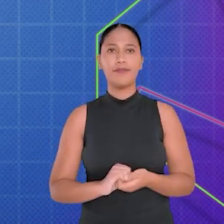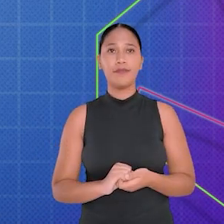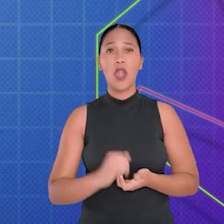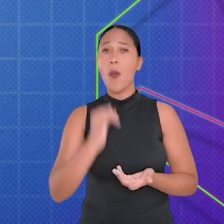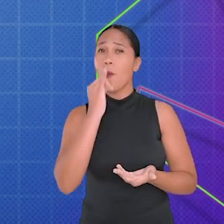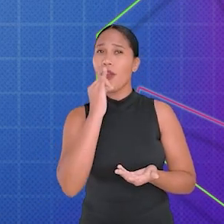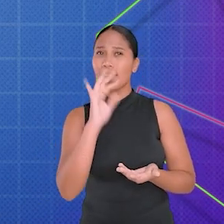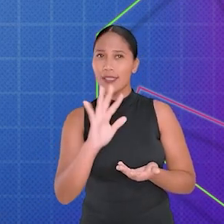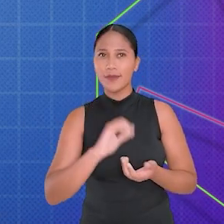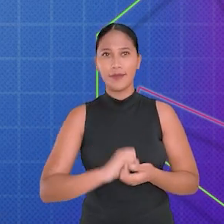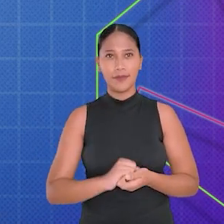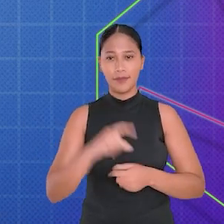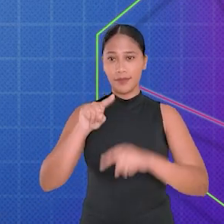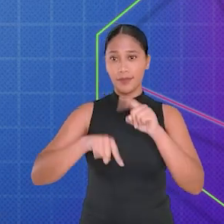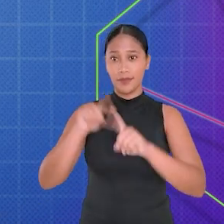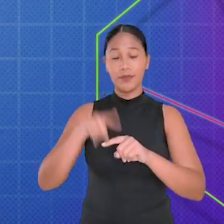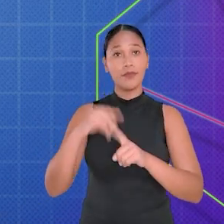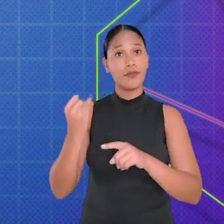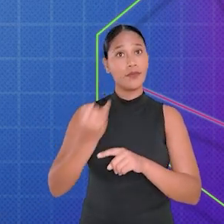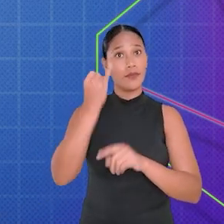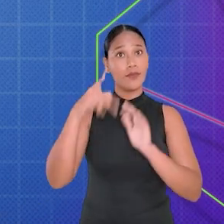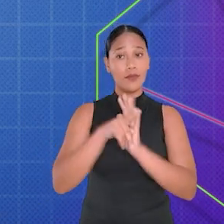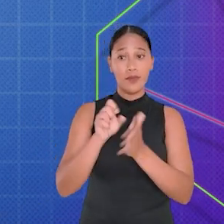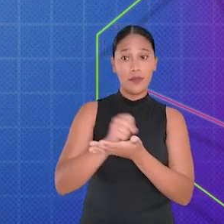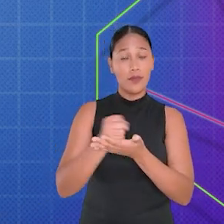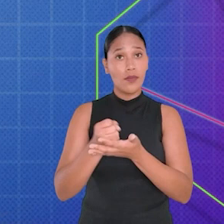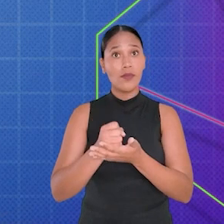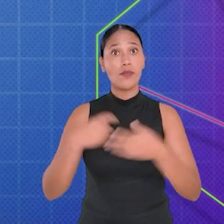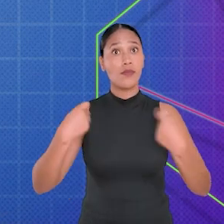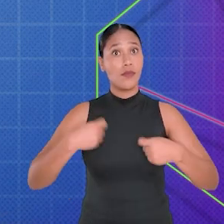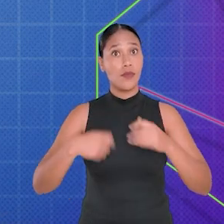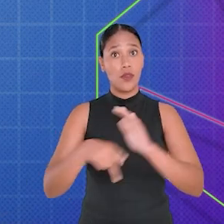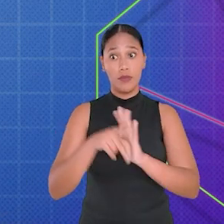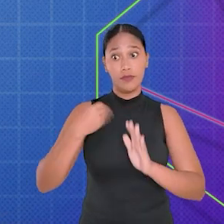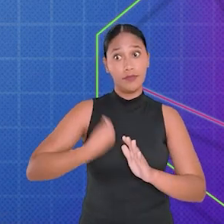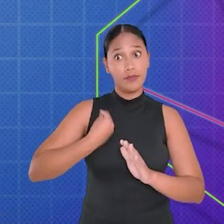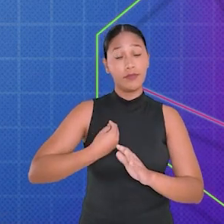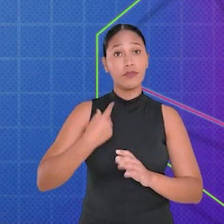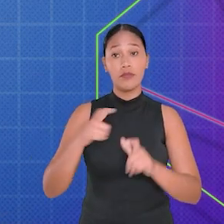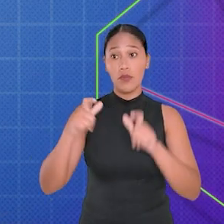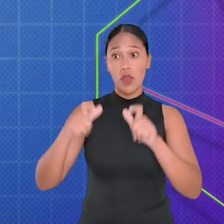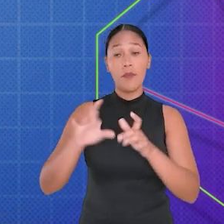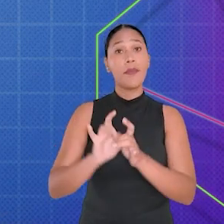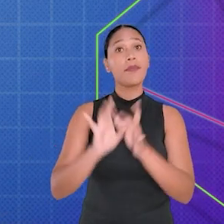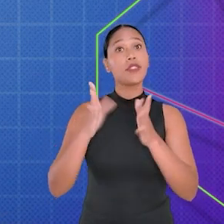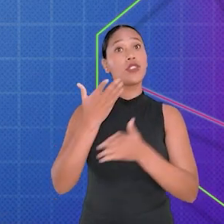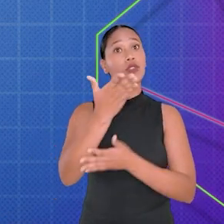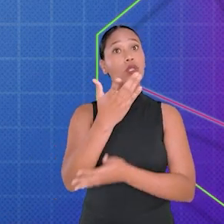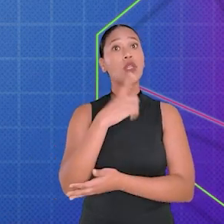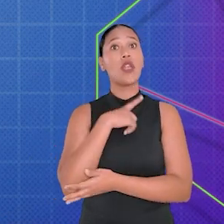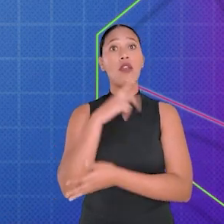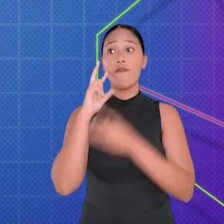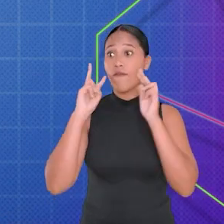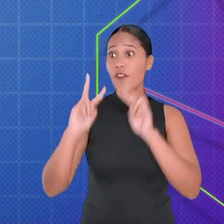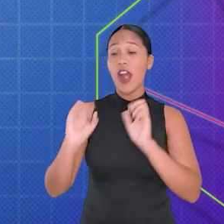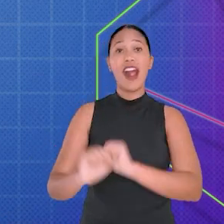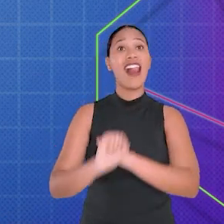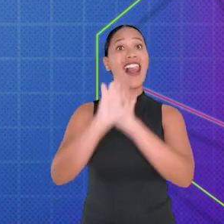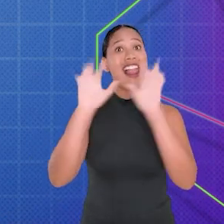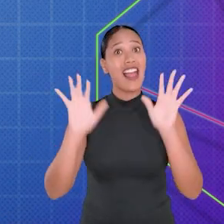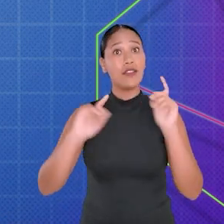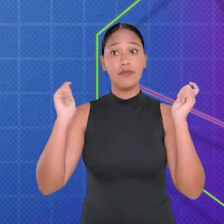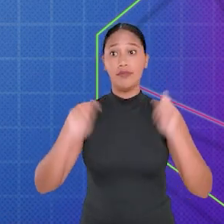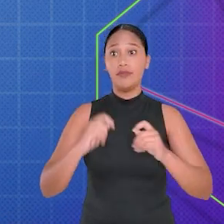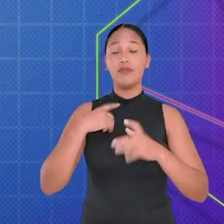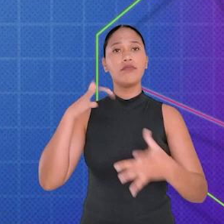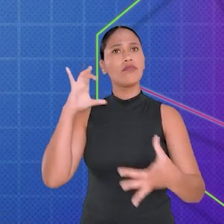com eles de maneira clara e intuitiva. Por exemplo, um objeto que é importante para a jogabilidade deve estar posicionado de forma a permitir